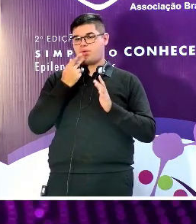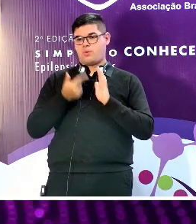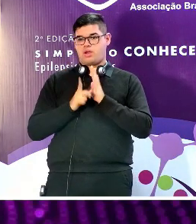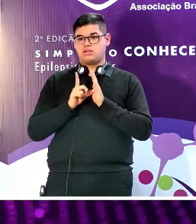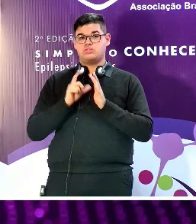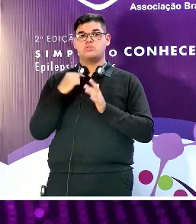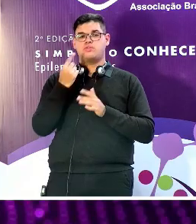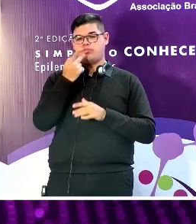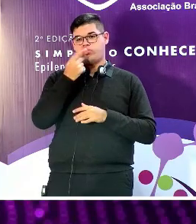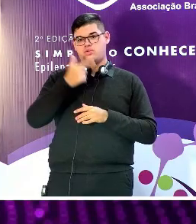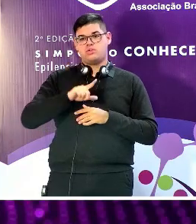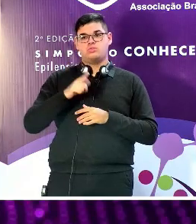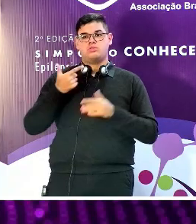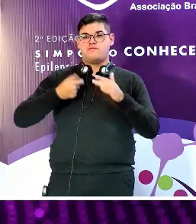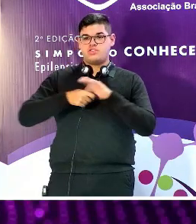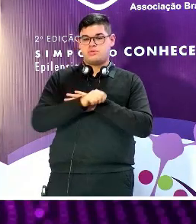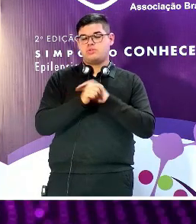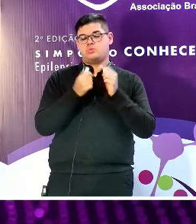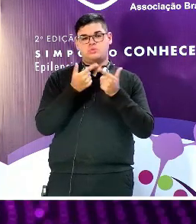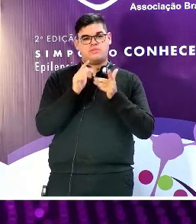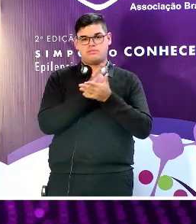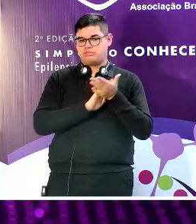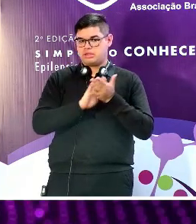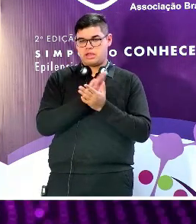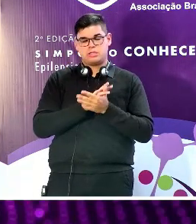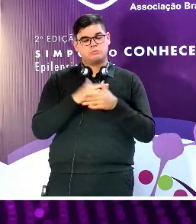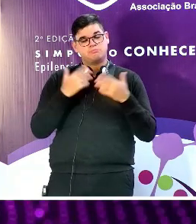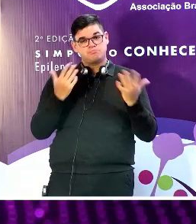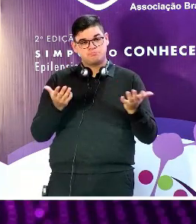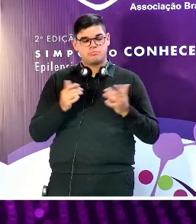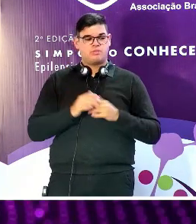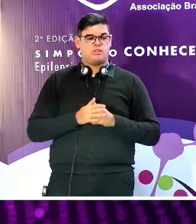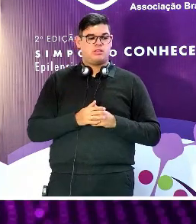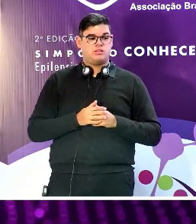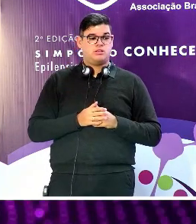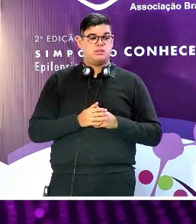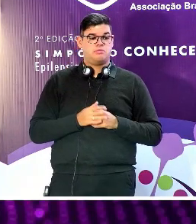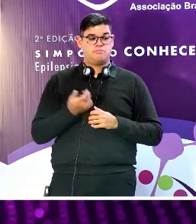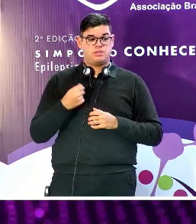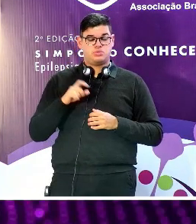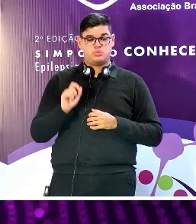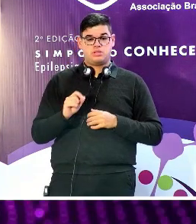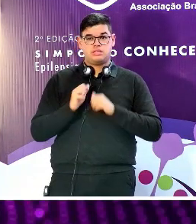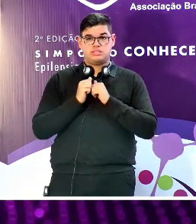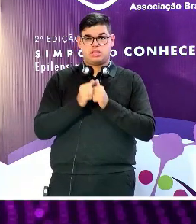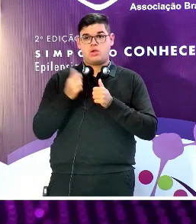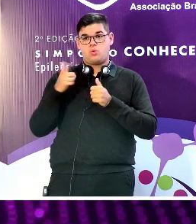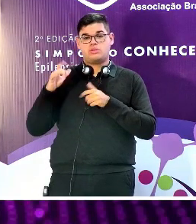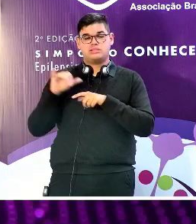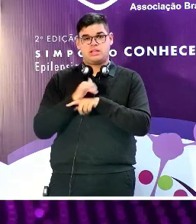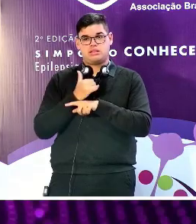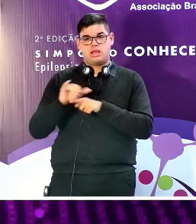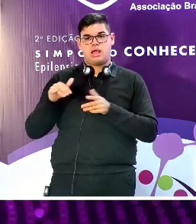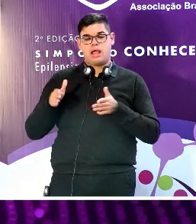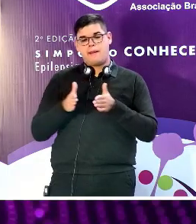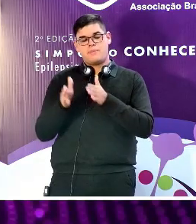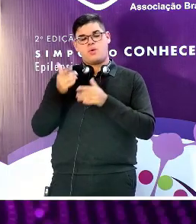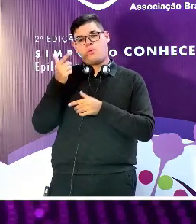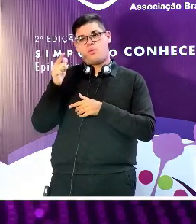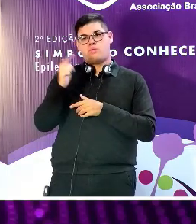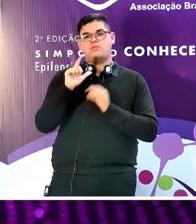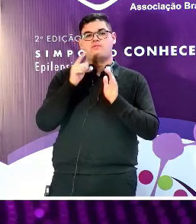tivemos investimento. E aí, então, nós tivemos que seguir outros caminhos, que eu vou falar para